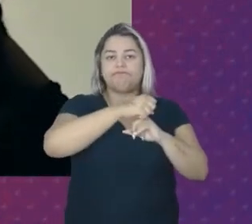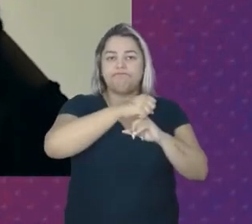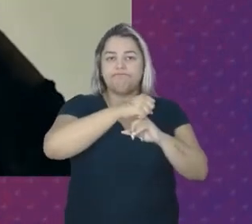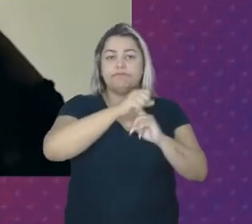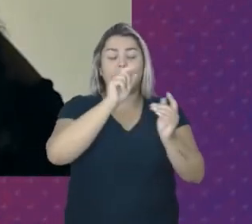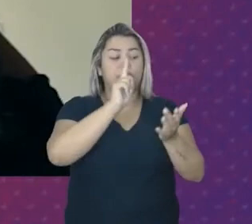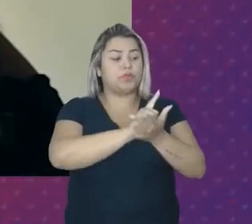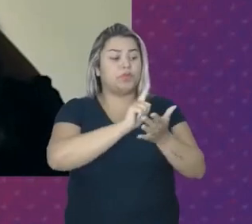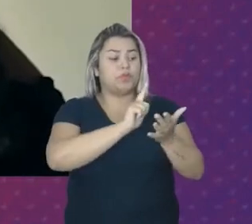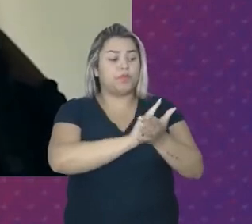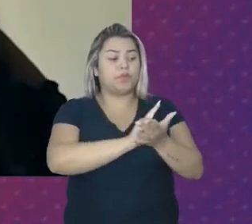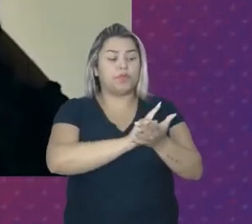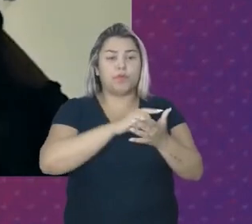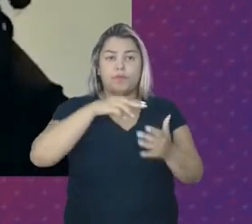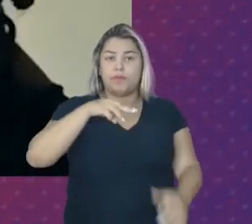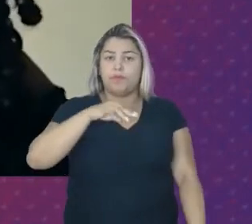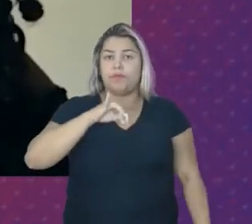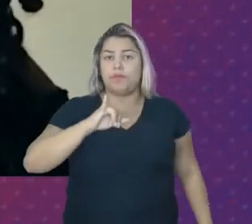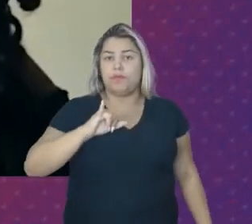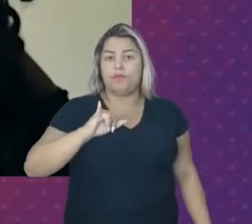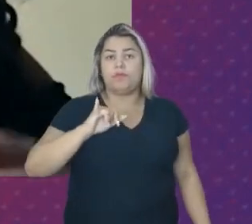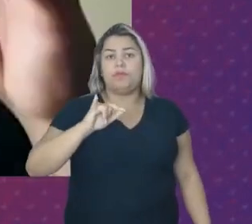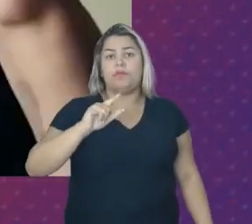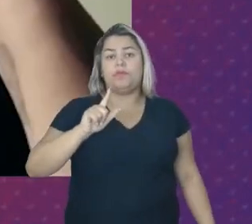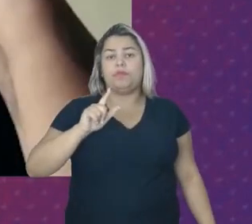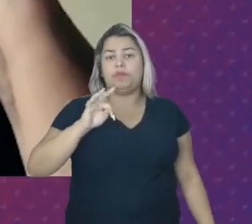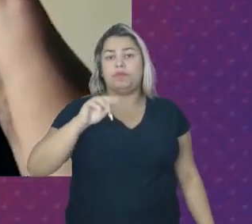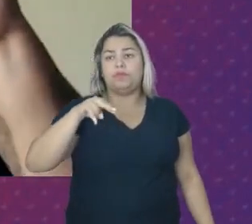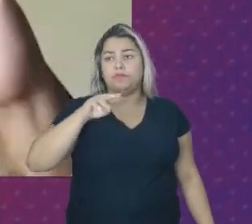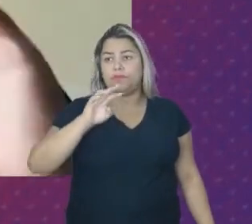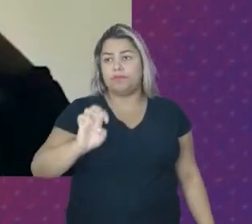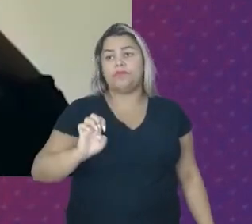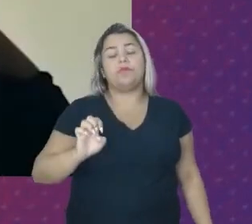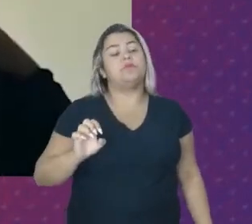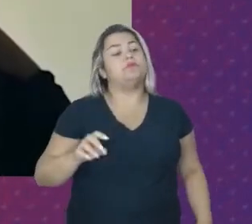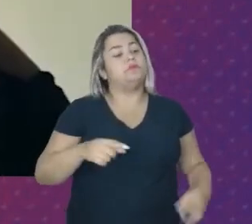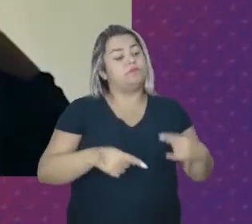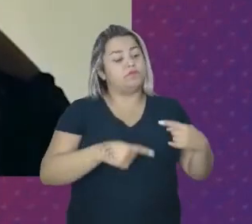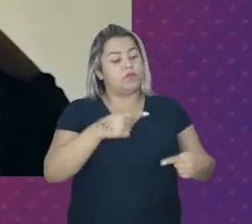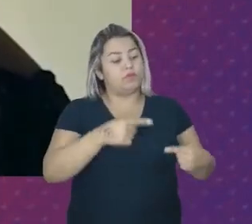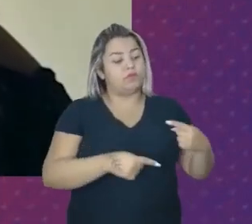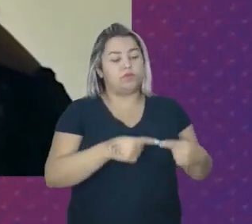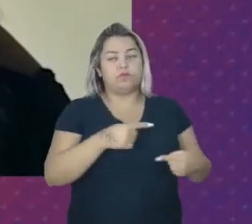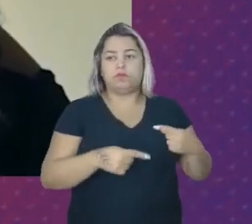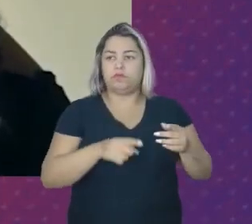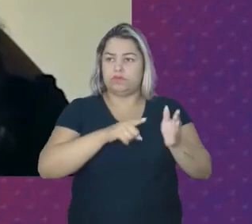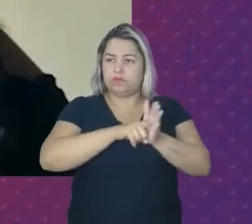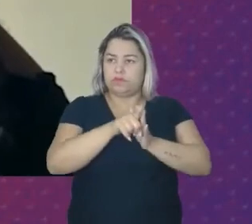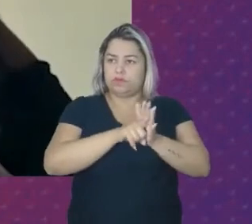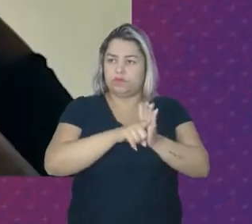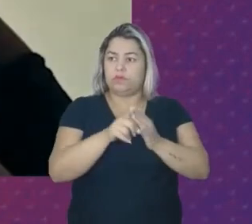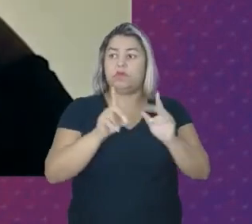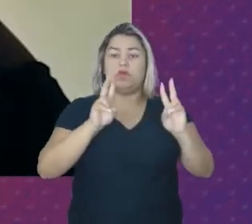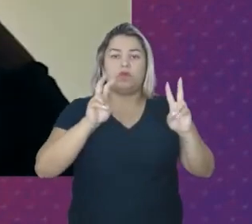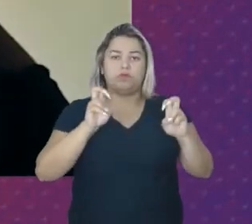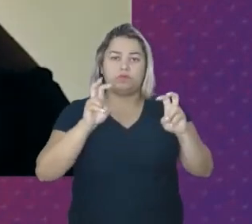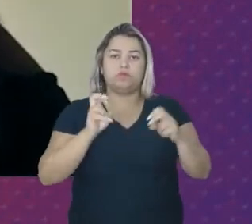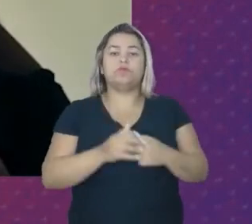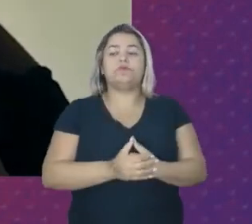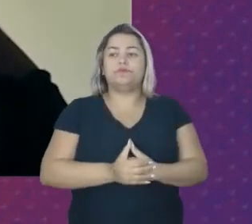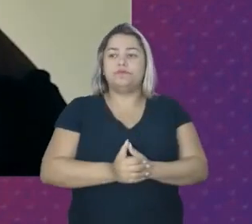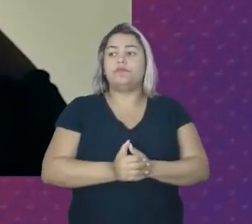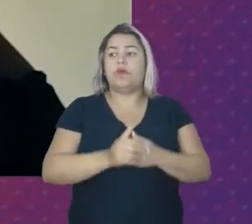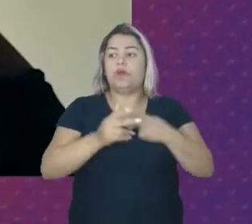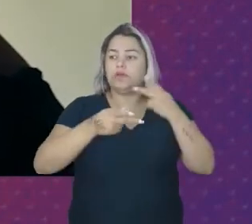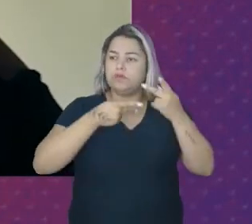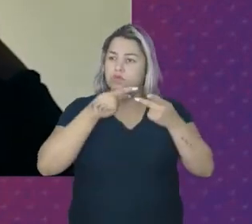enquanto militantes, enquanto seres políticos, enquanto mulheres que ocupam a política, é tratar desses assuntos. É fazer com que a sua opinião, que